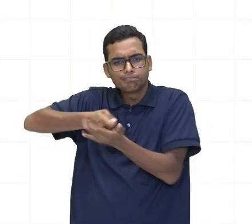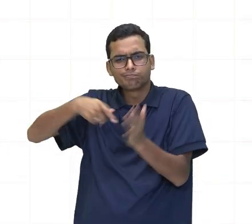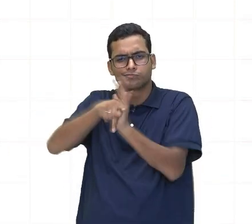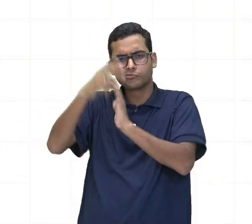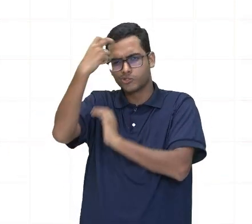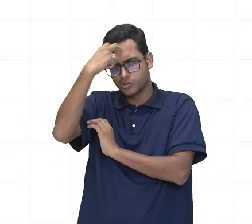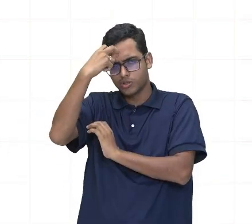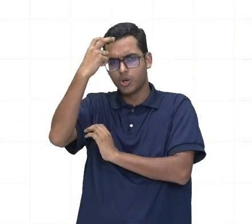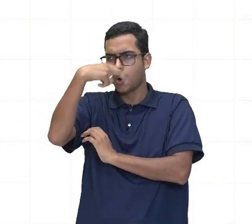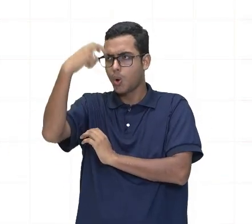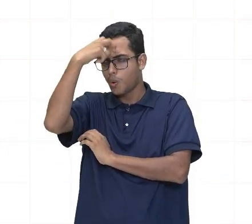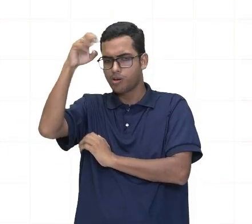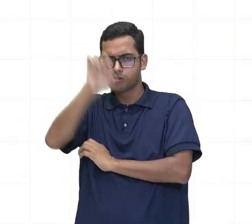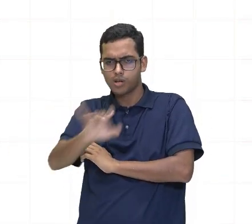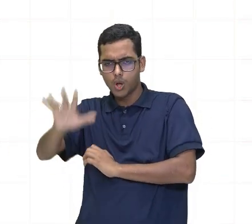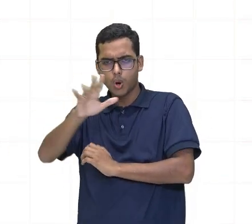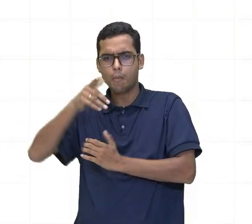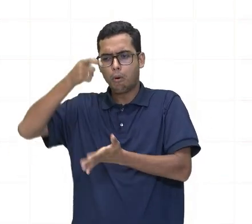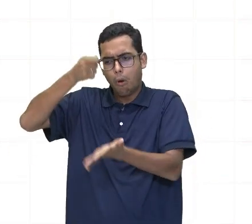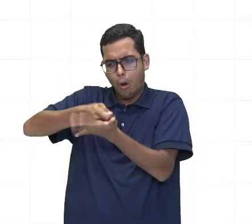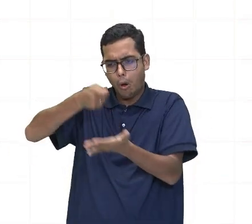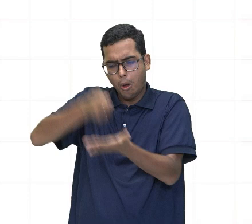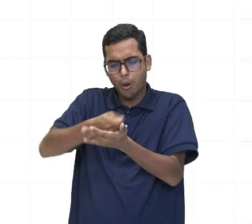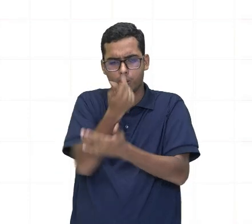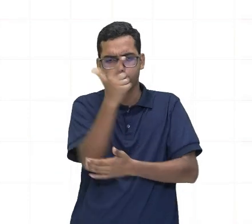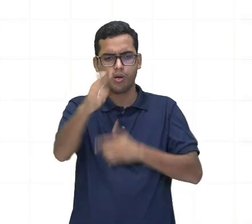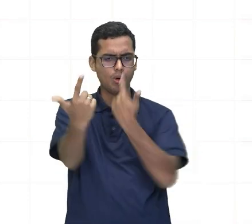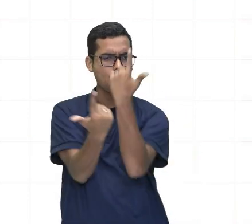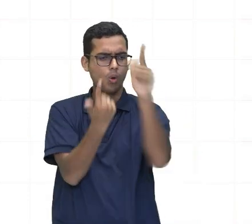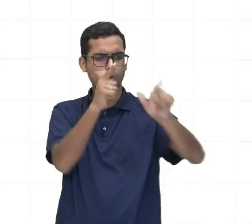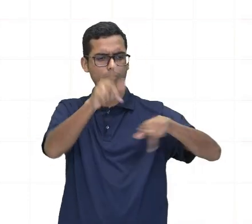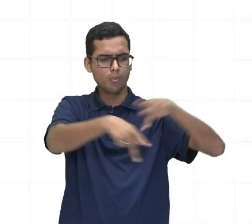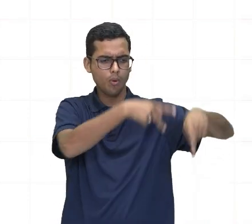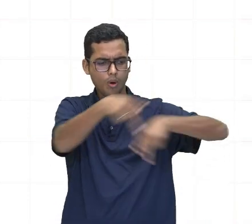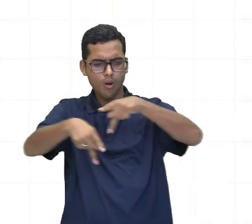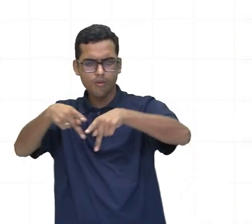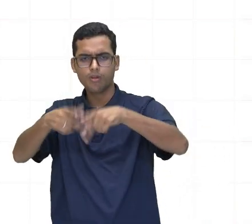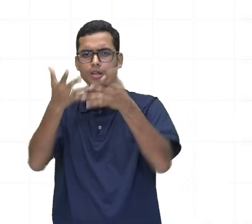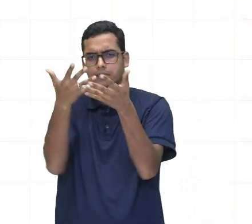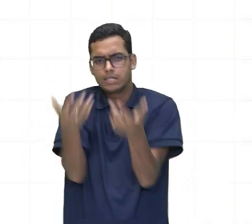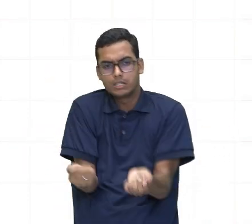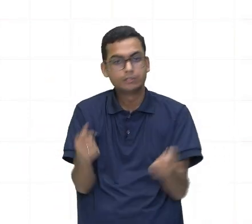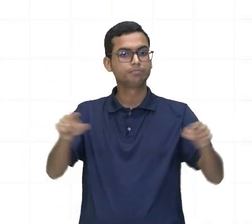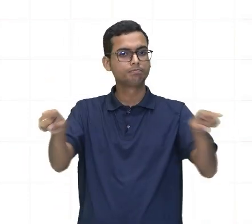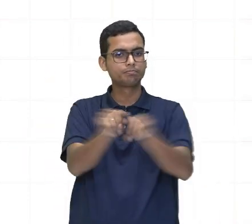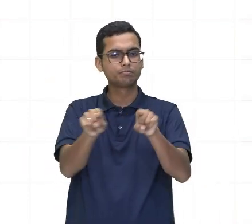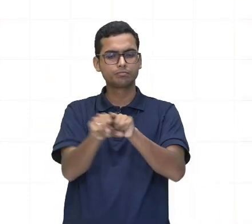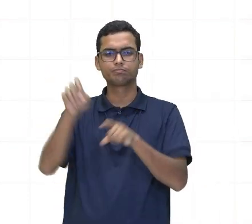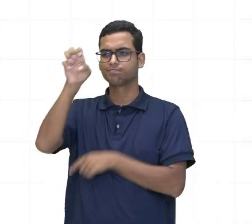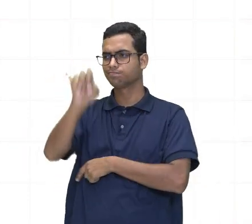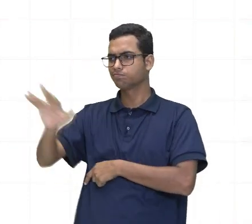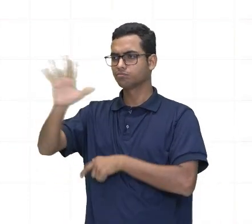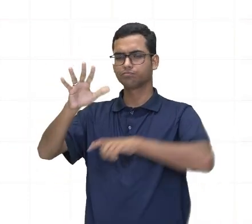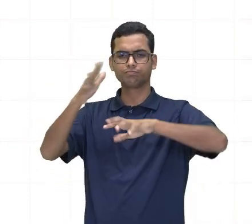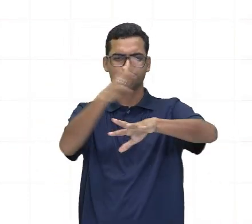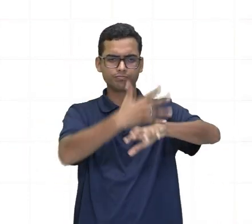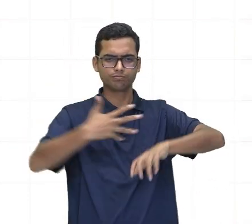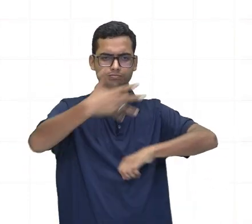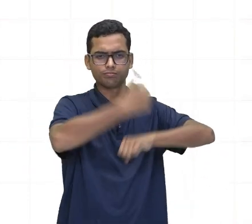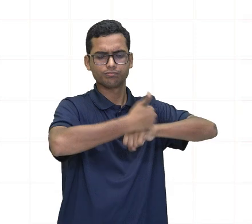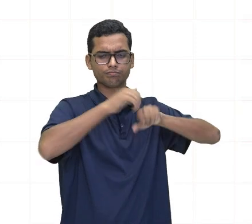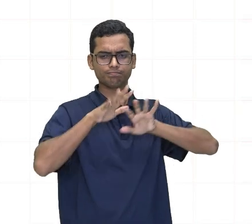Então, eurocentrismo quer dizer que a Europa é o centro do mundo. Então, a partir desse momento, todas